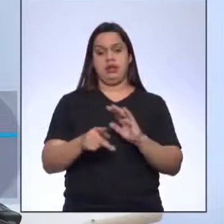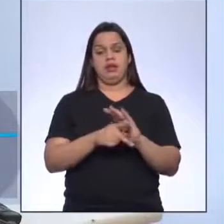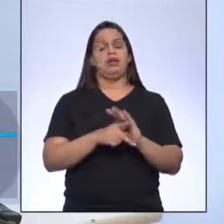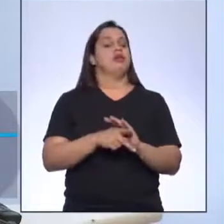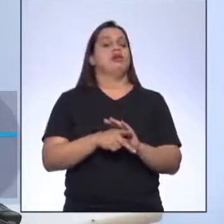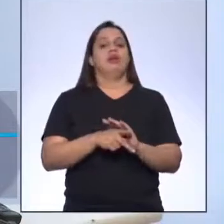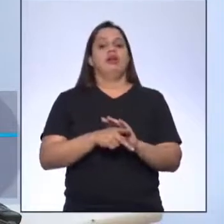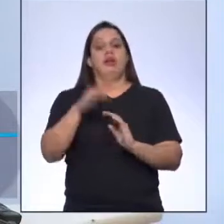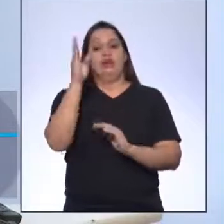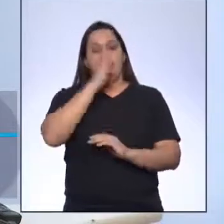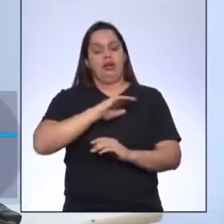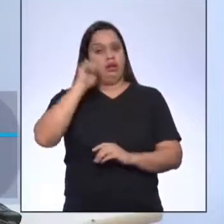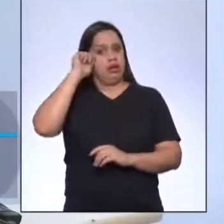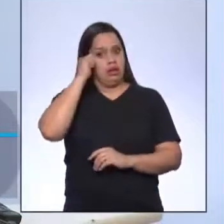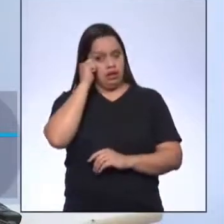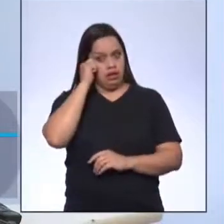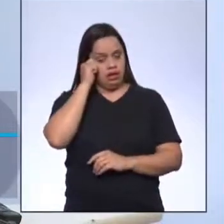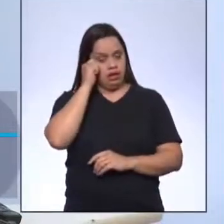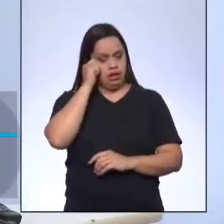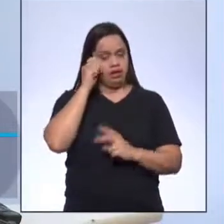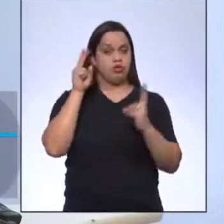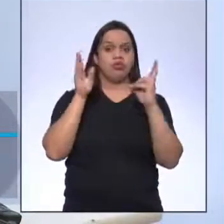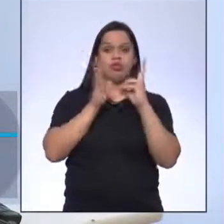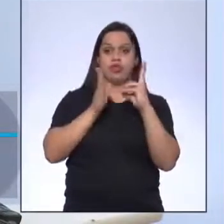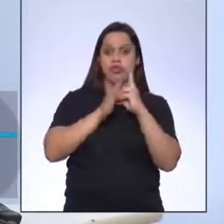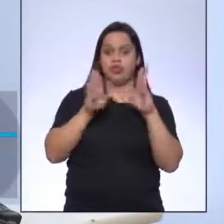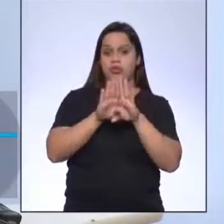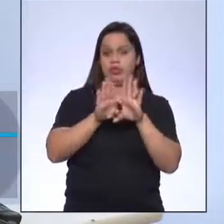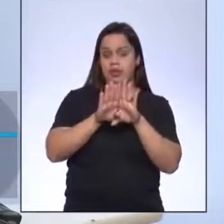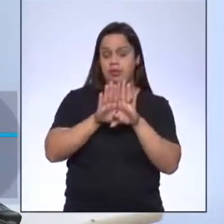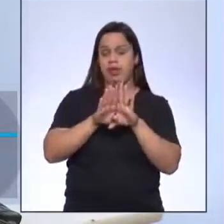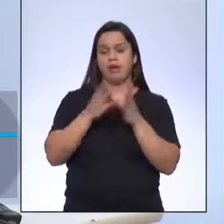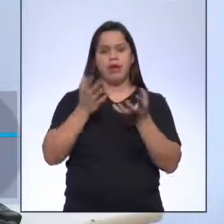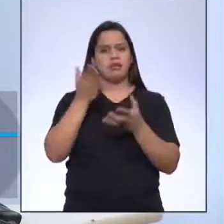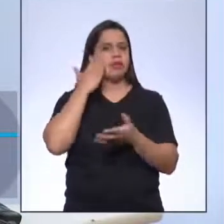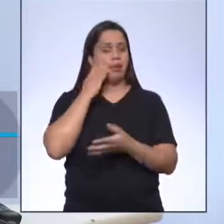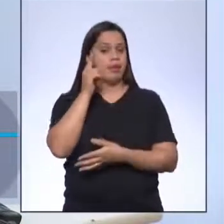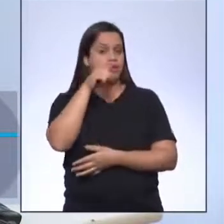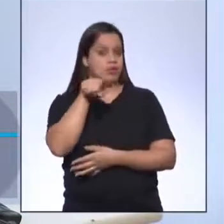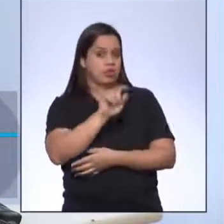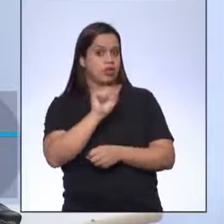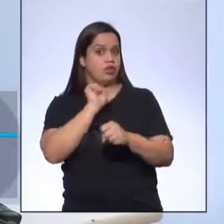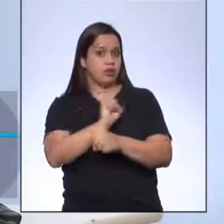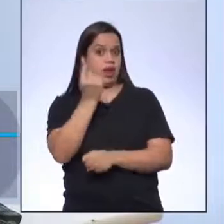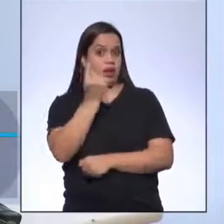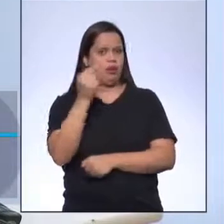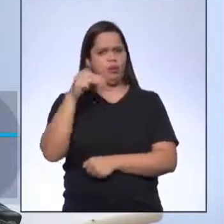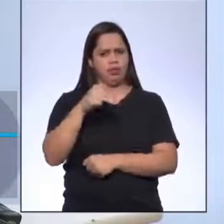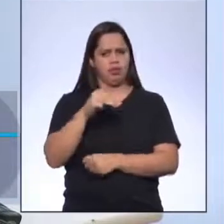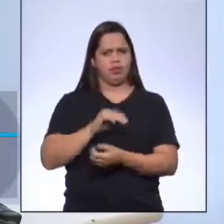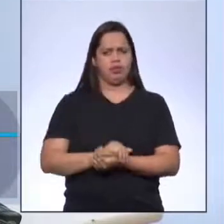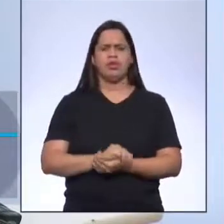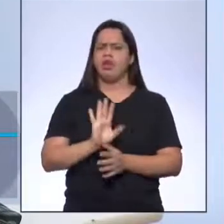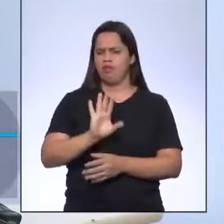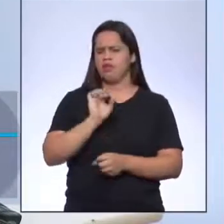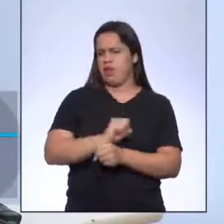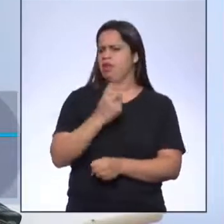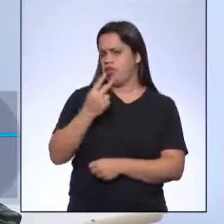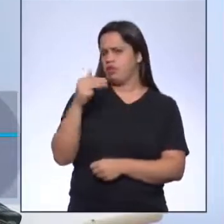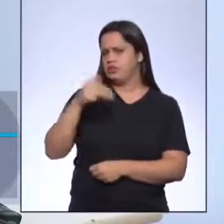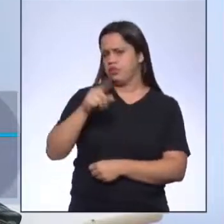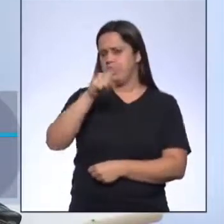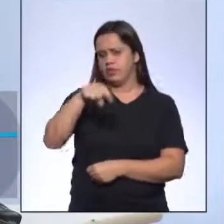indígena, afro-brasileira. E eu queria saber de vocês, e aí eu vou dar 1 minuto. Não, dessa vez eu vou dar 2 minutos para